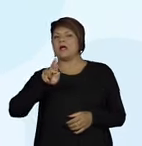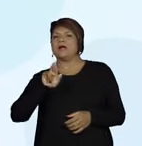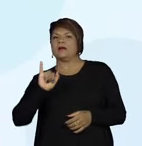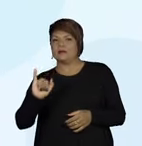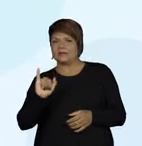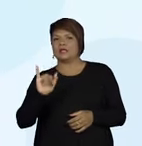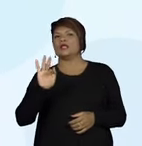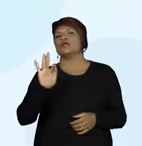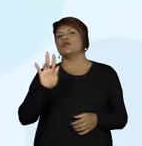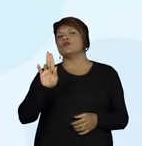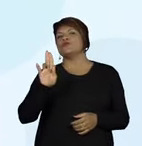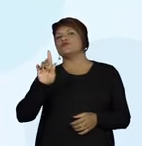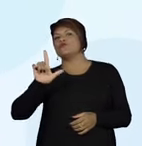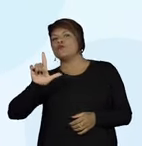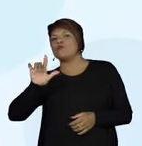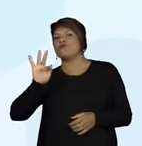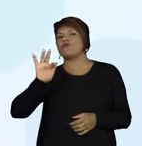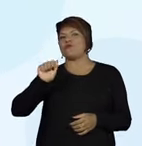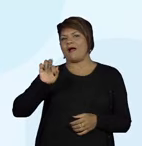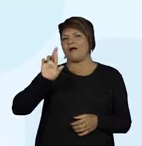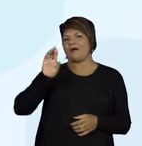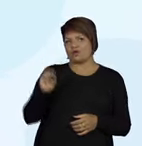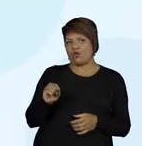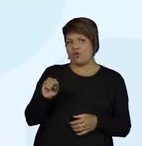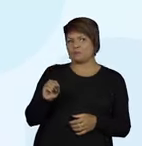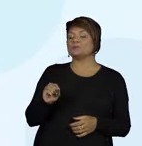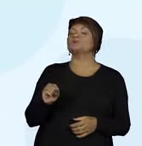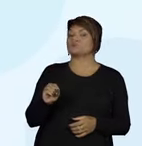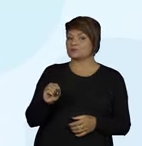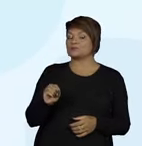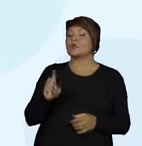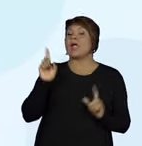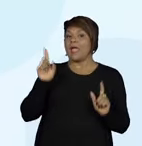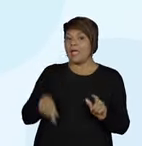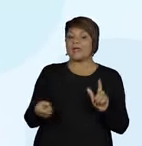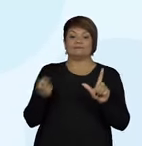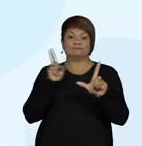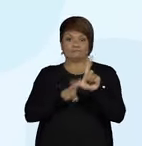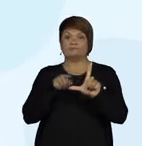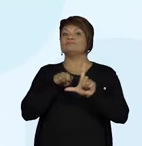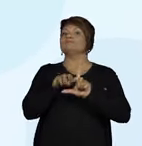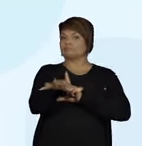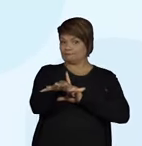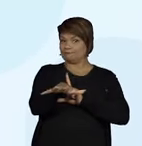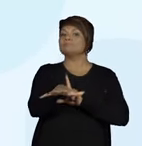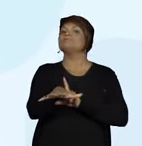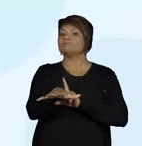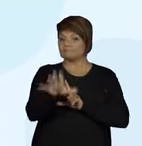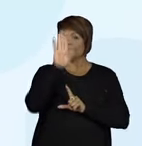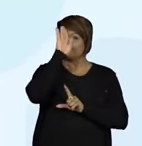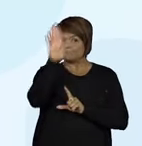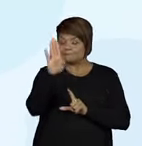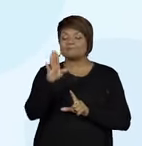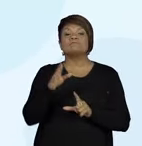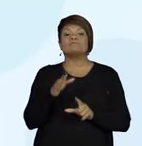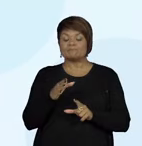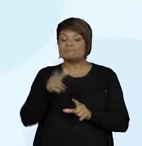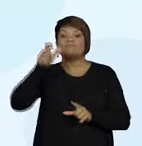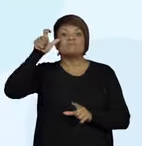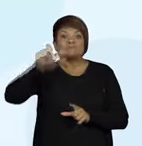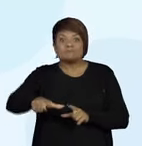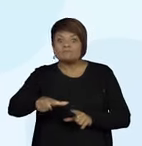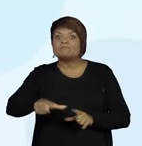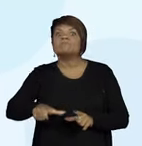vlogueira que vem conquistando pessoas curiosas e interessadas em desvendar